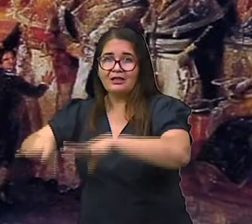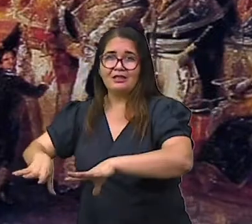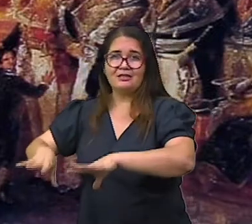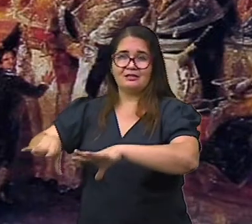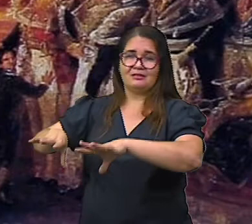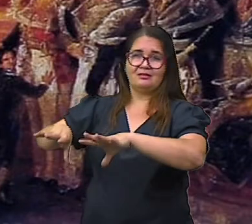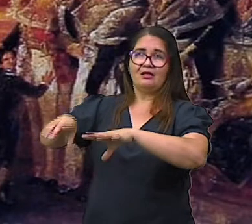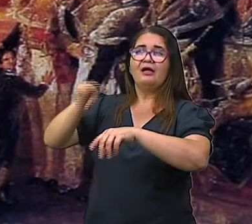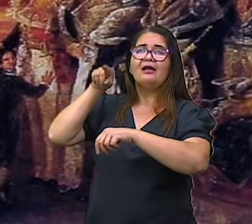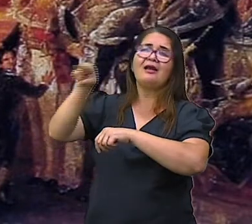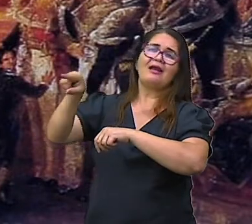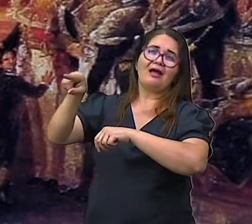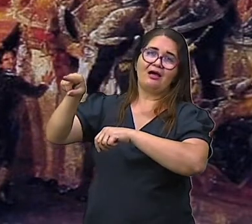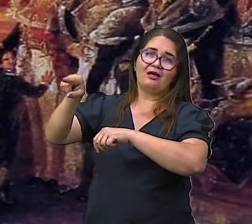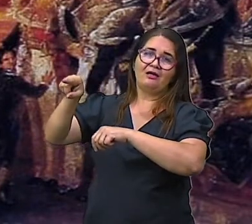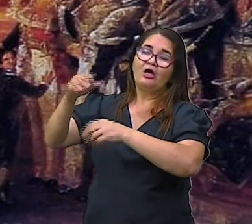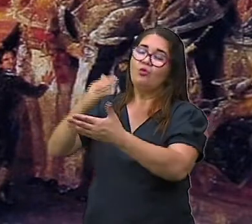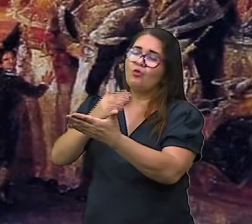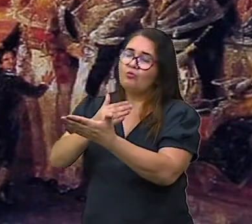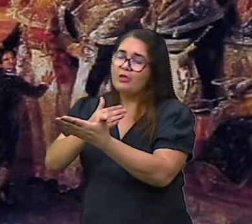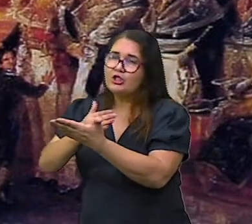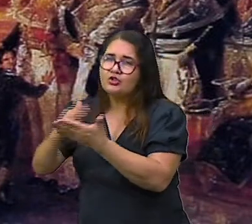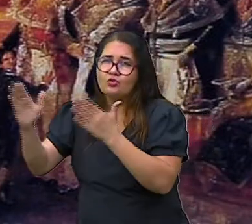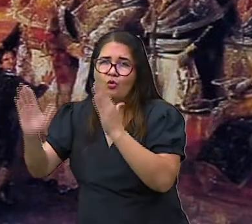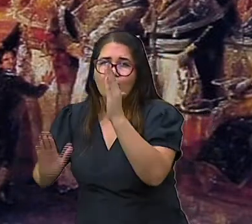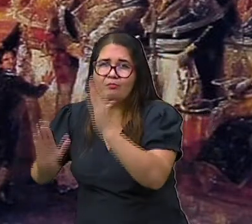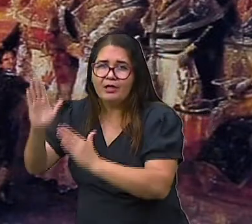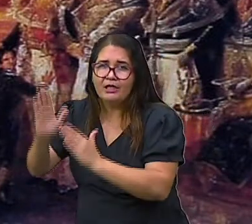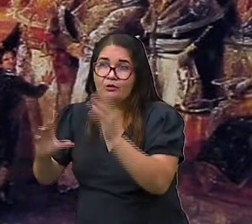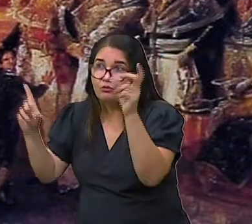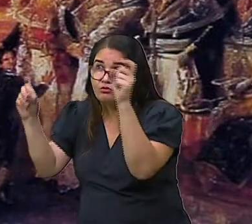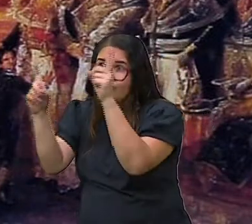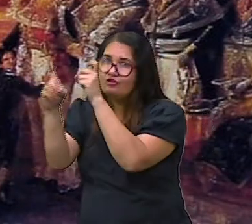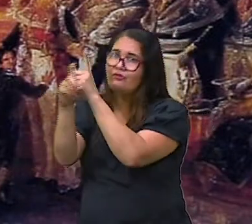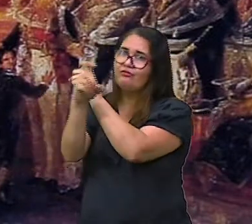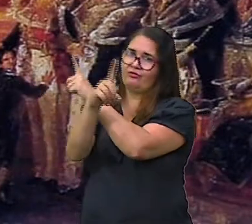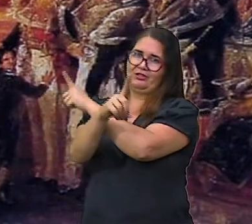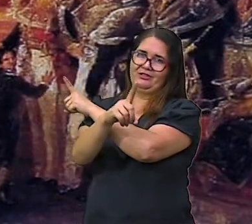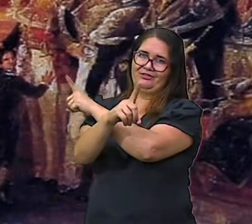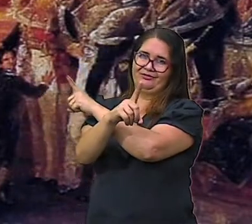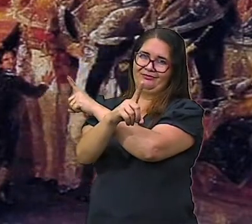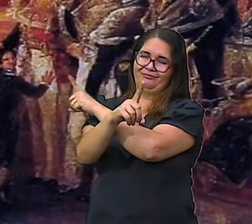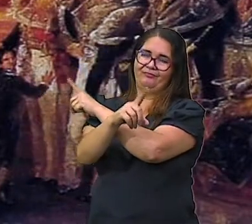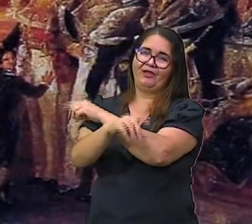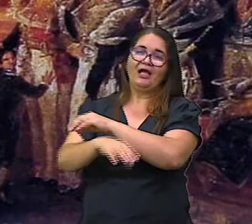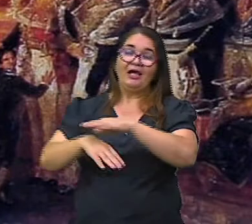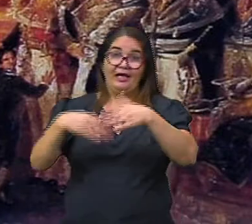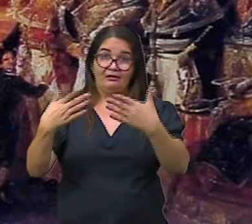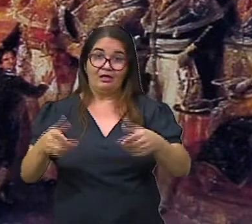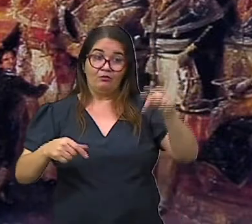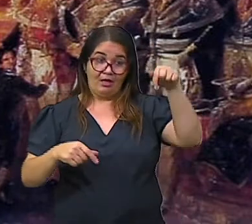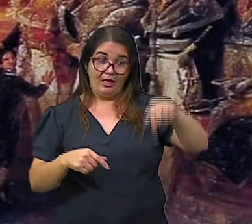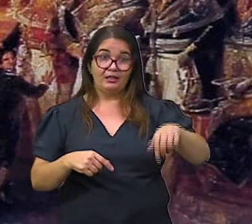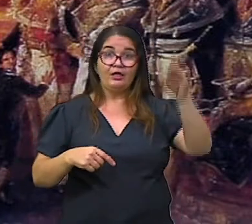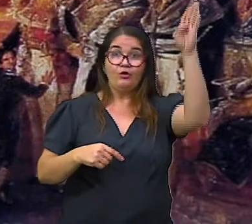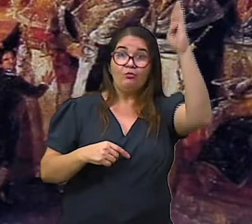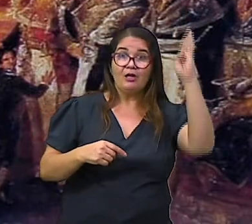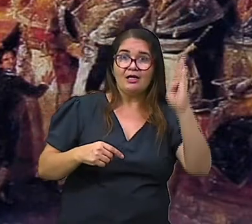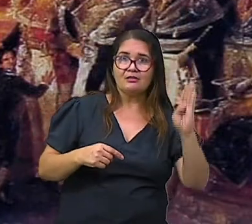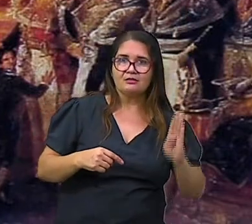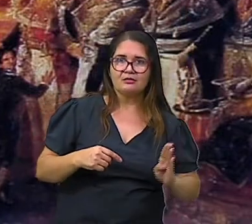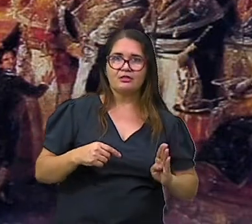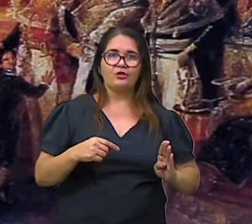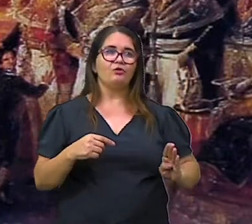ser uma colônia, e o Brasil já era um principado. Então, o Brasil já estava no